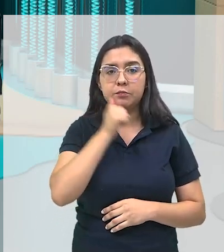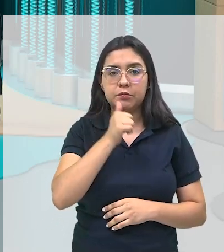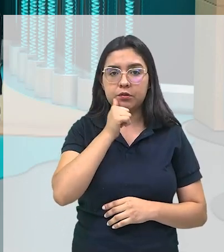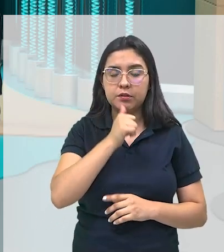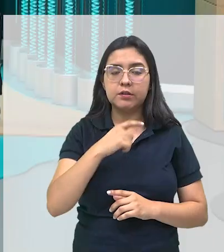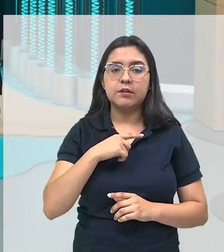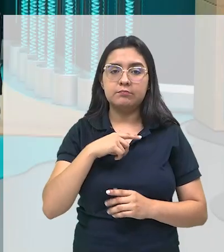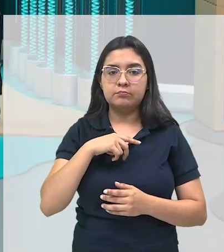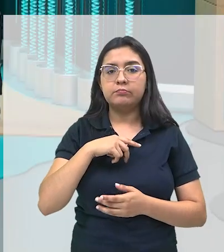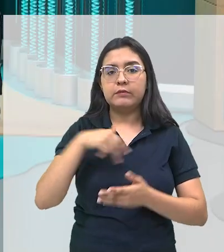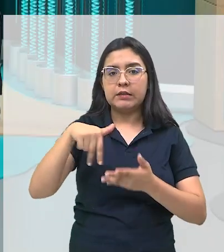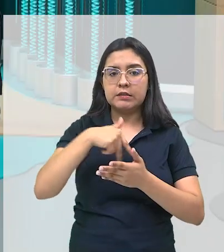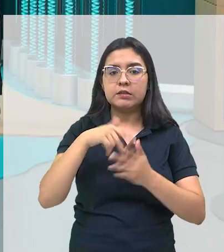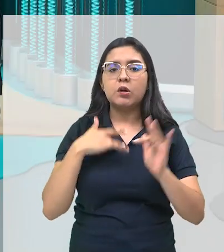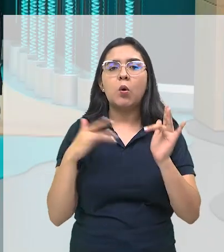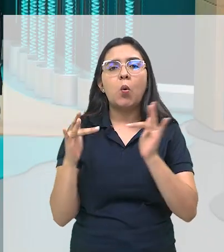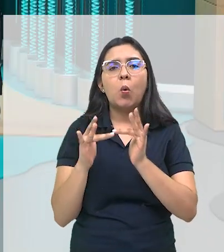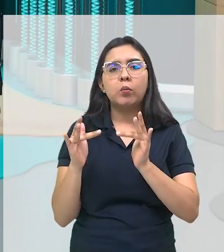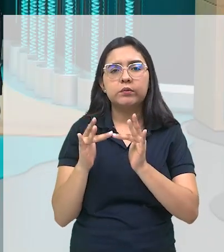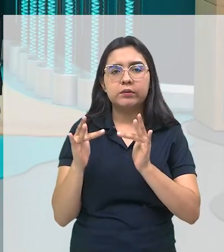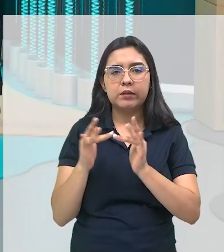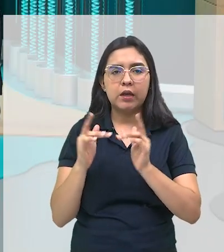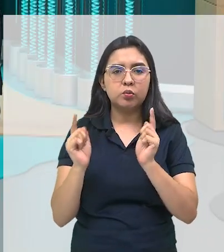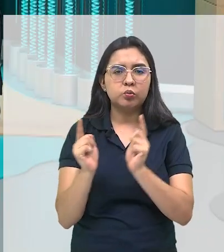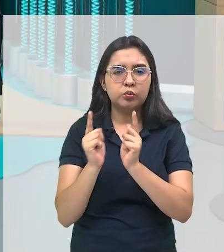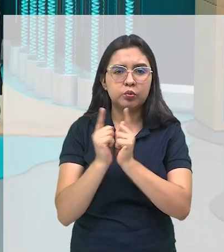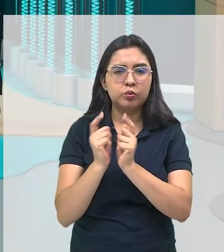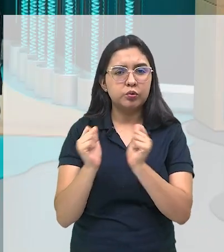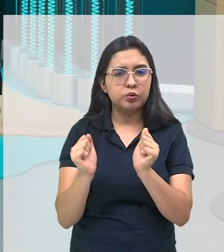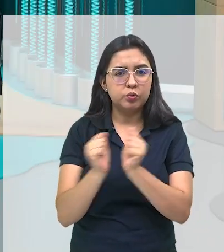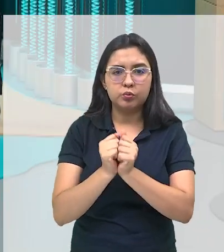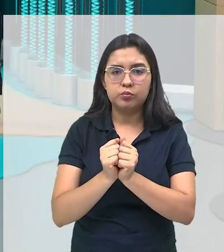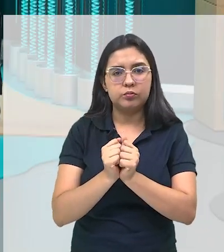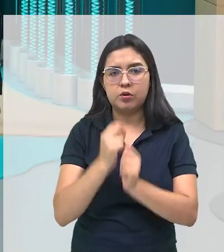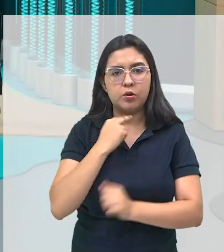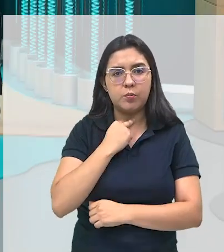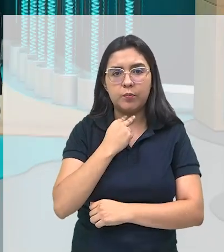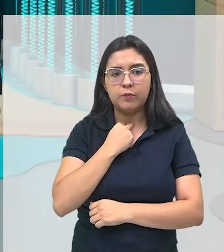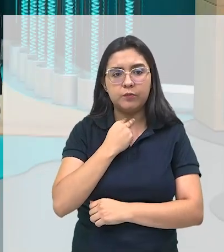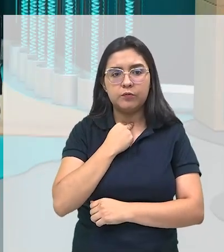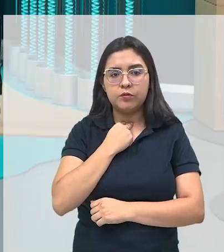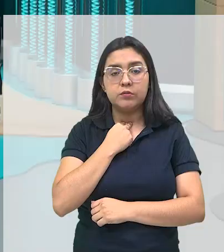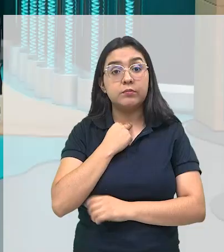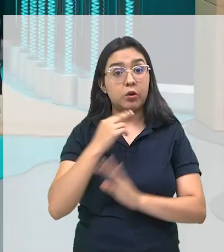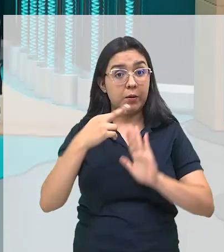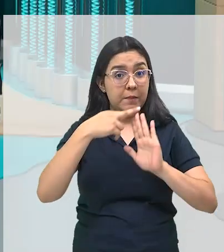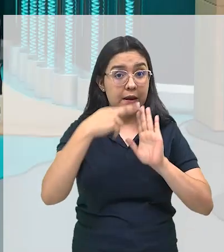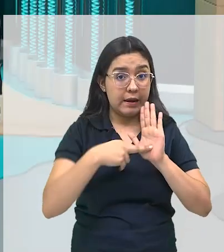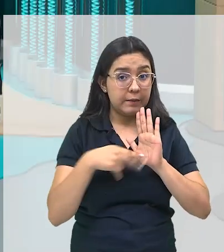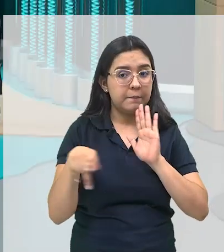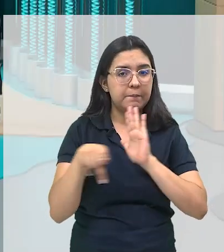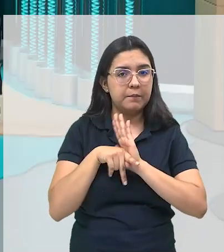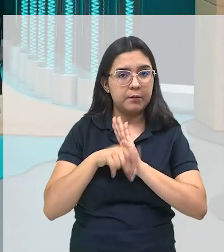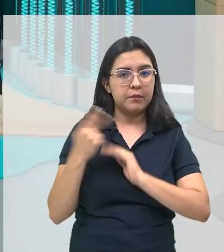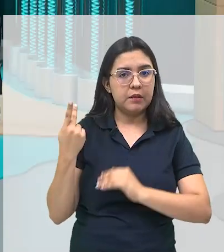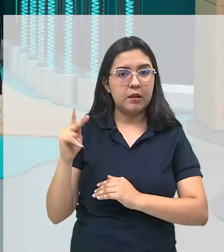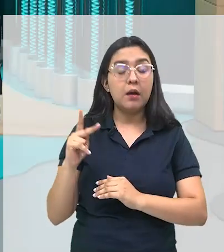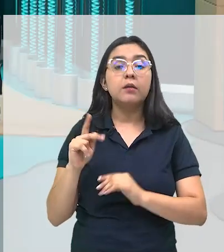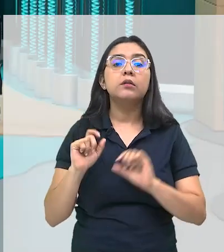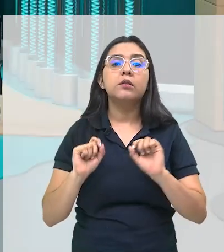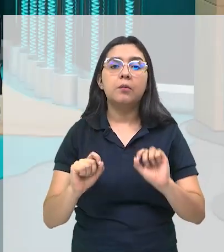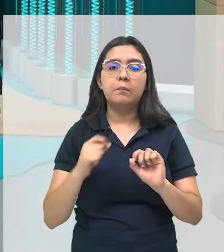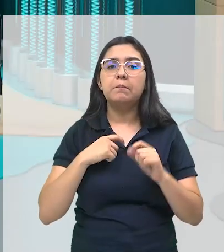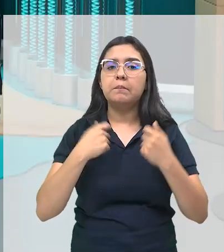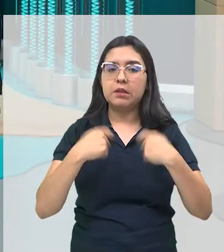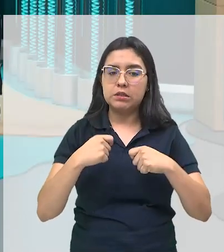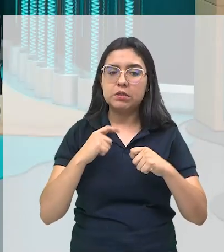com os cavalheiros encostada demais, né, no cavalheiro. Então, era uma norma para eles que a dança tivesse que ter